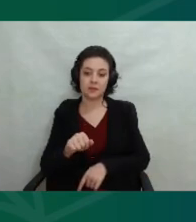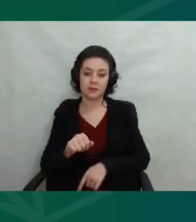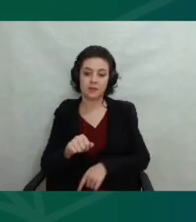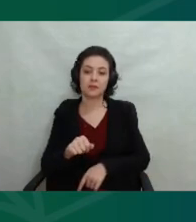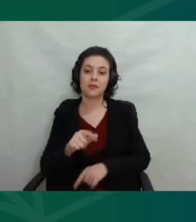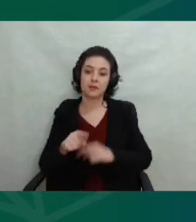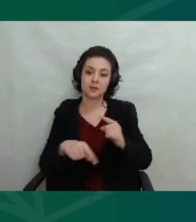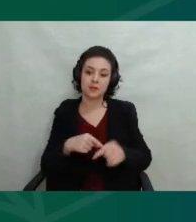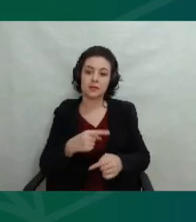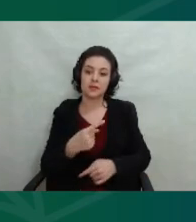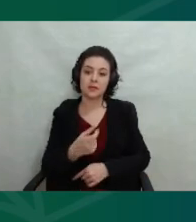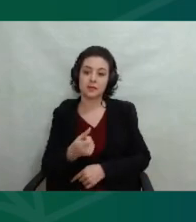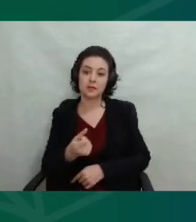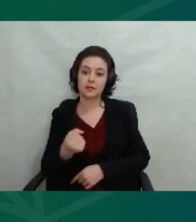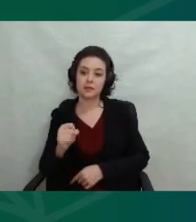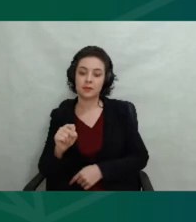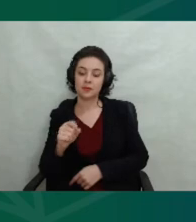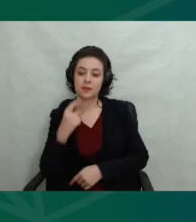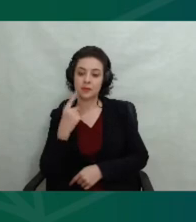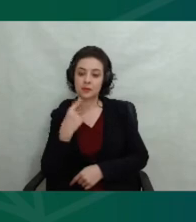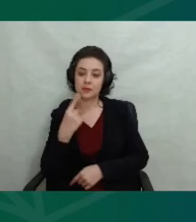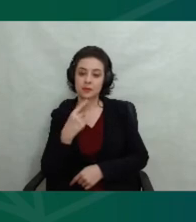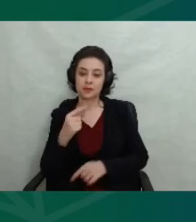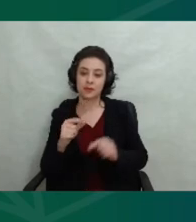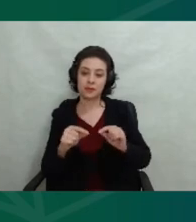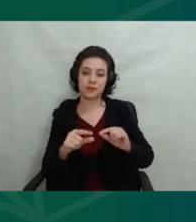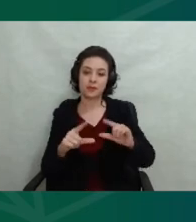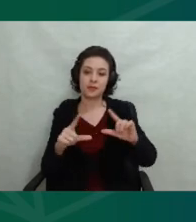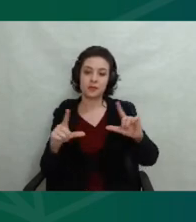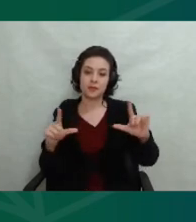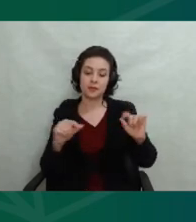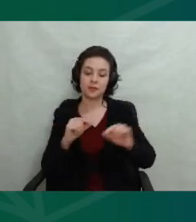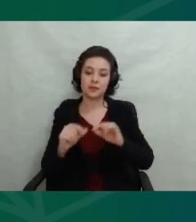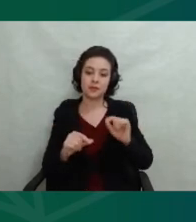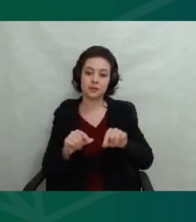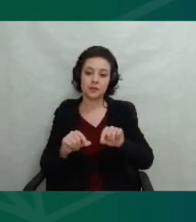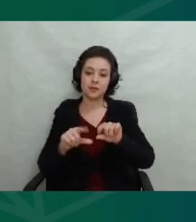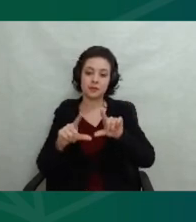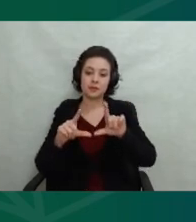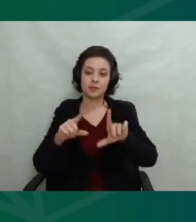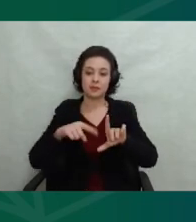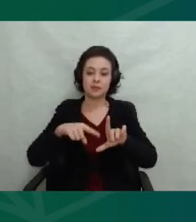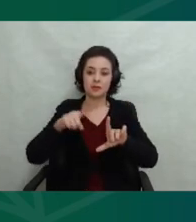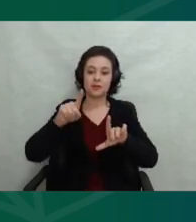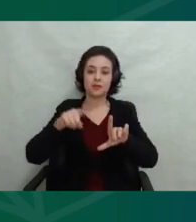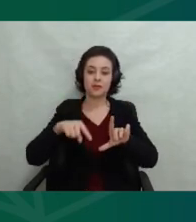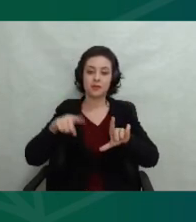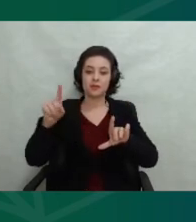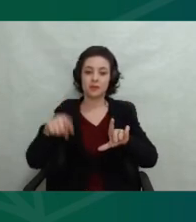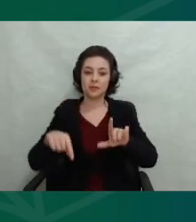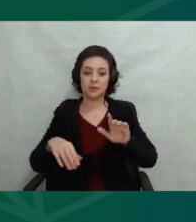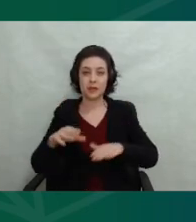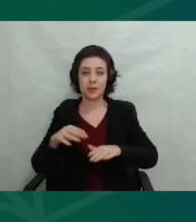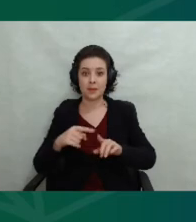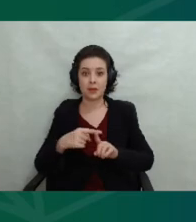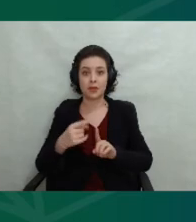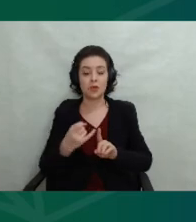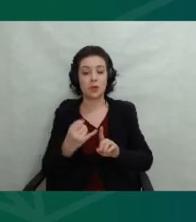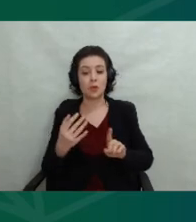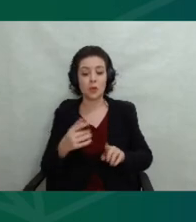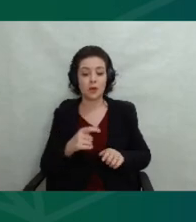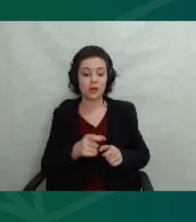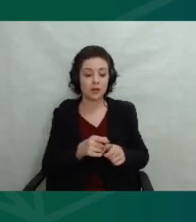horas, uma semana de exposição, a gente pode ver um aumento, tempo e dose dependente da serotonina em mexilhões. E a serotonina